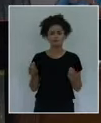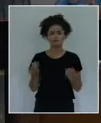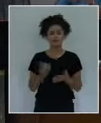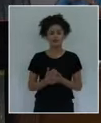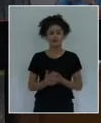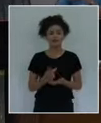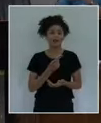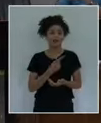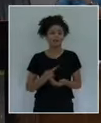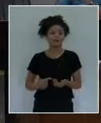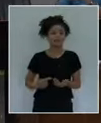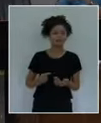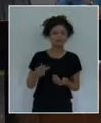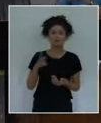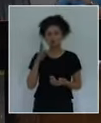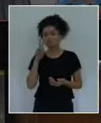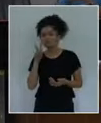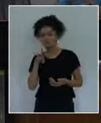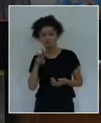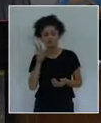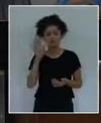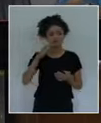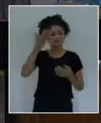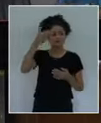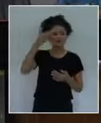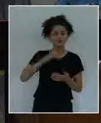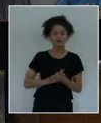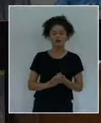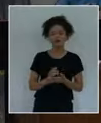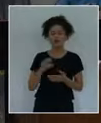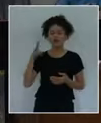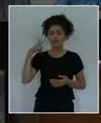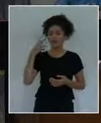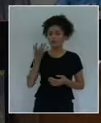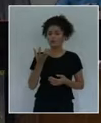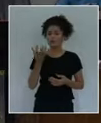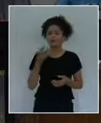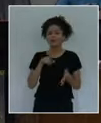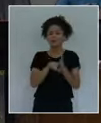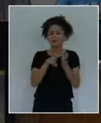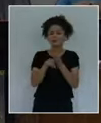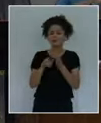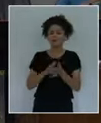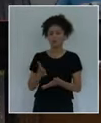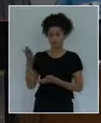Como o presidente não se encontra, alguns vereadores fazer alguma pergunta? Montanha, por favor.